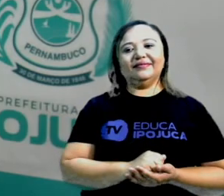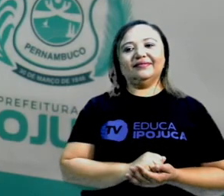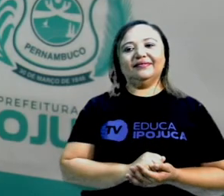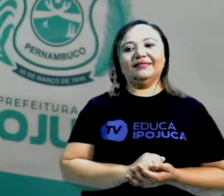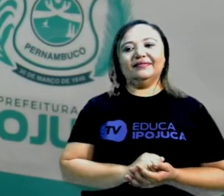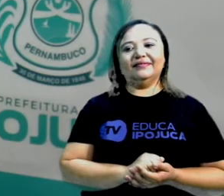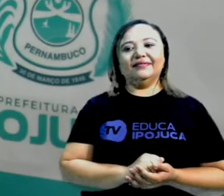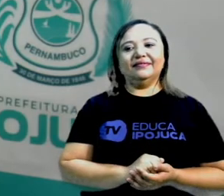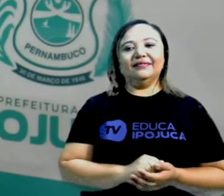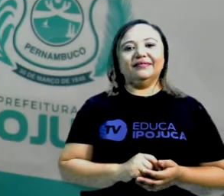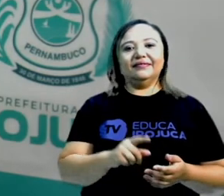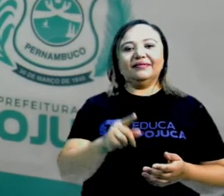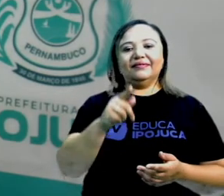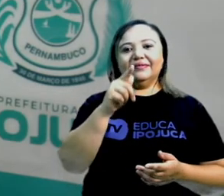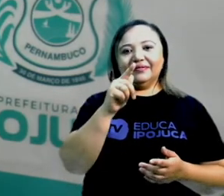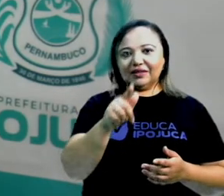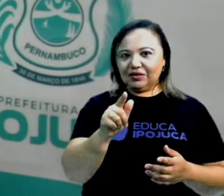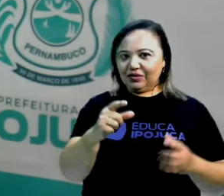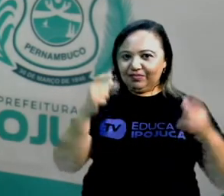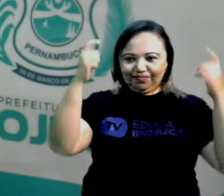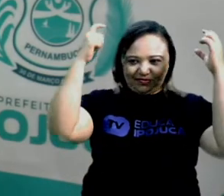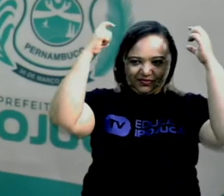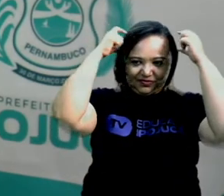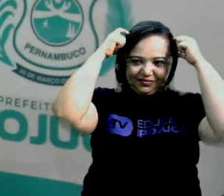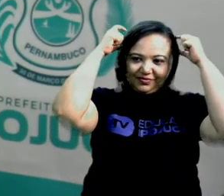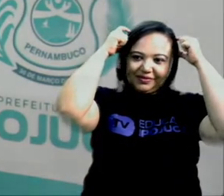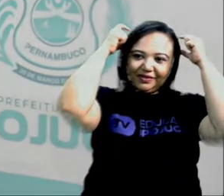Agora vamos aqui no panda.